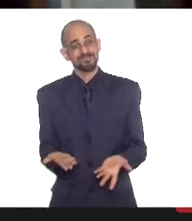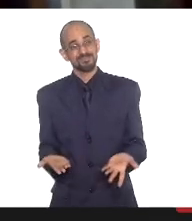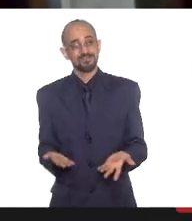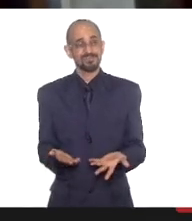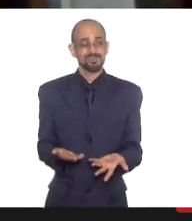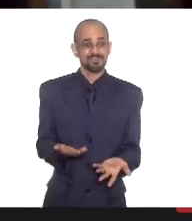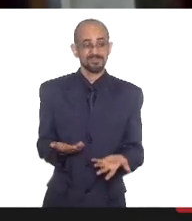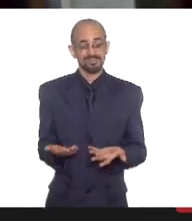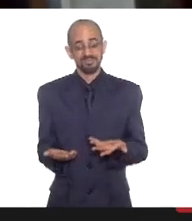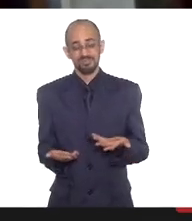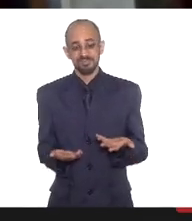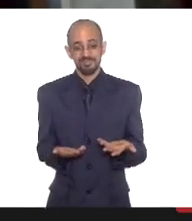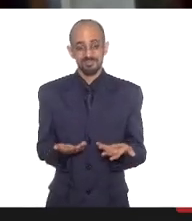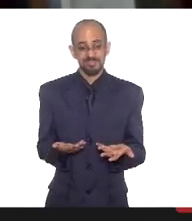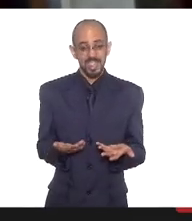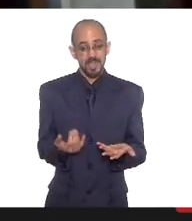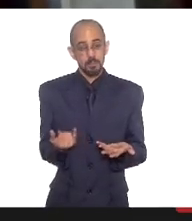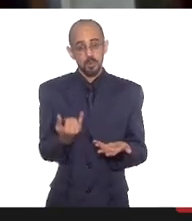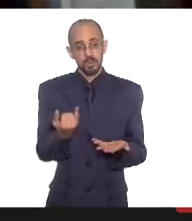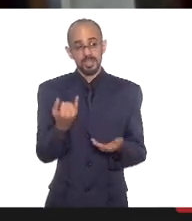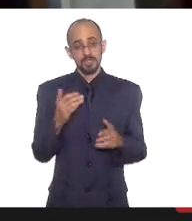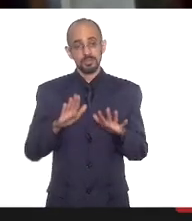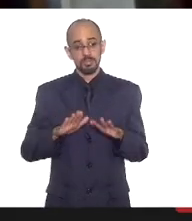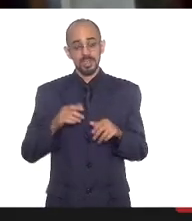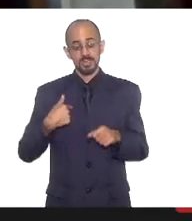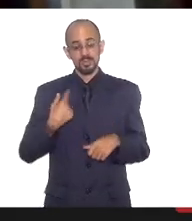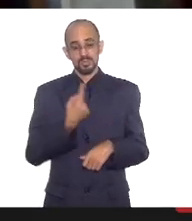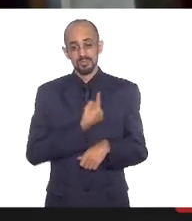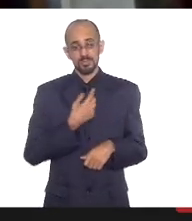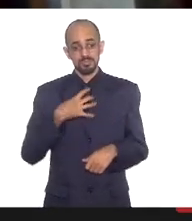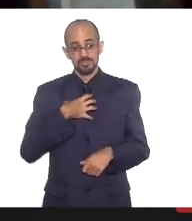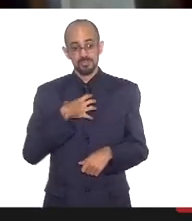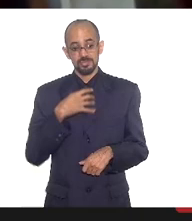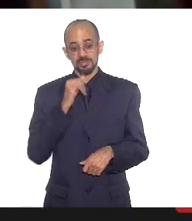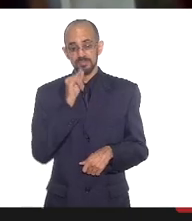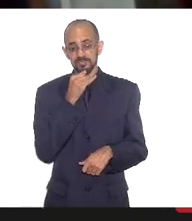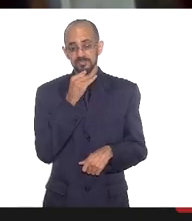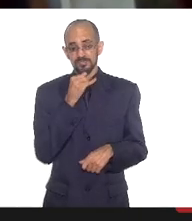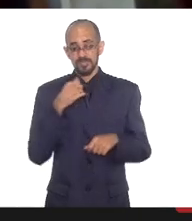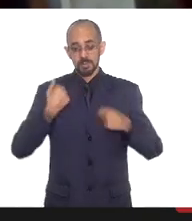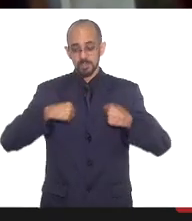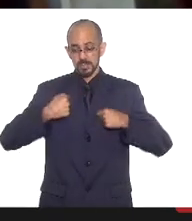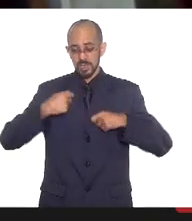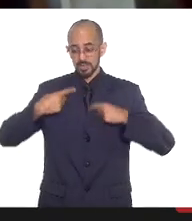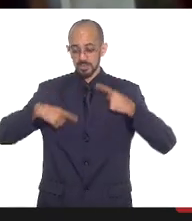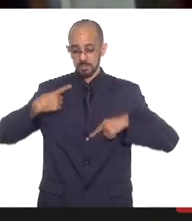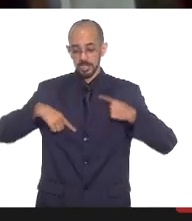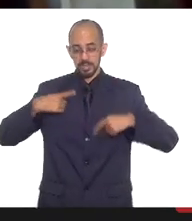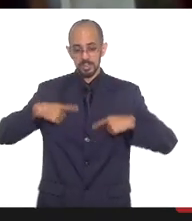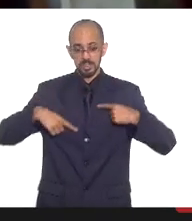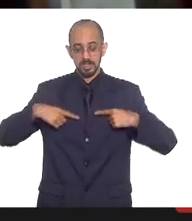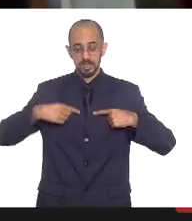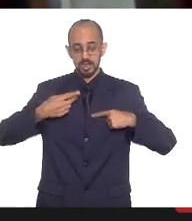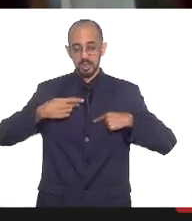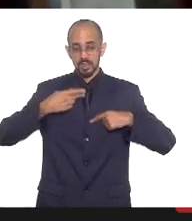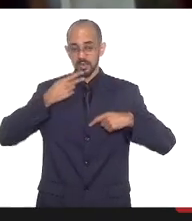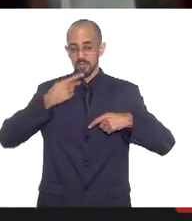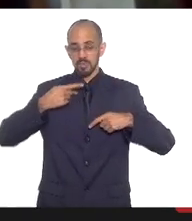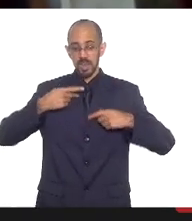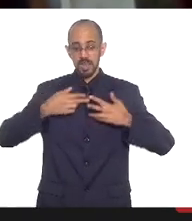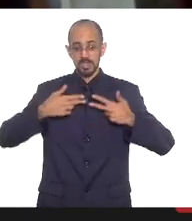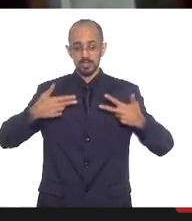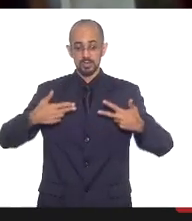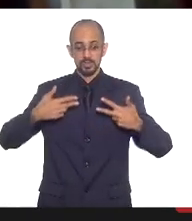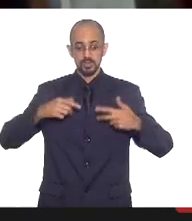um pouco assim dos Decepciona muito ter que ficar fazendo desse debate ficar falando o óbvio que tá